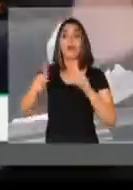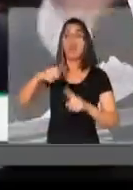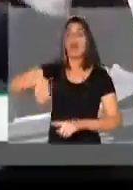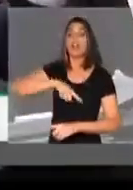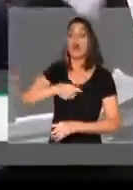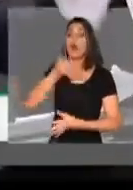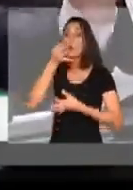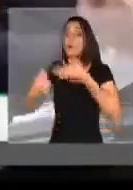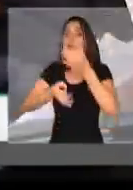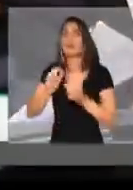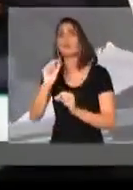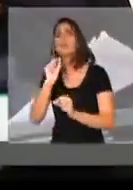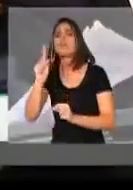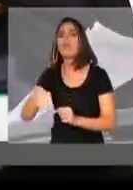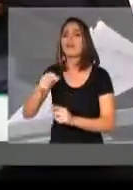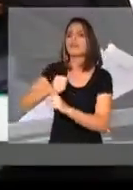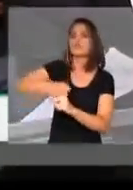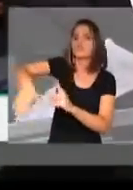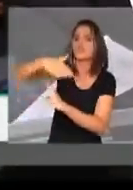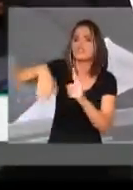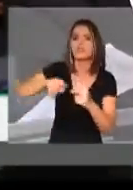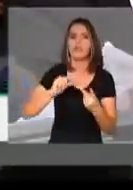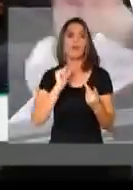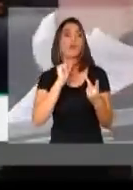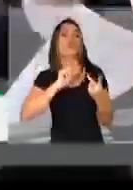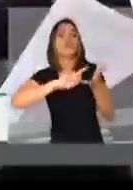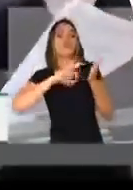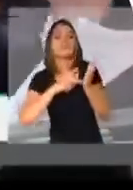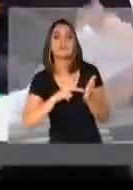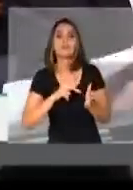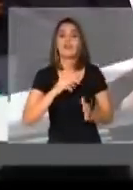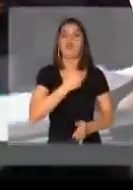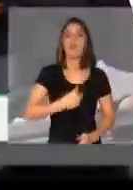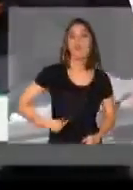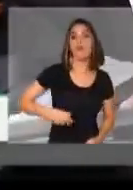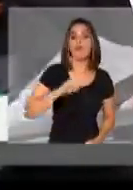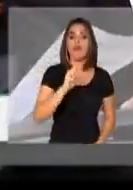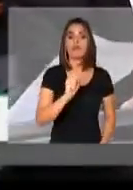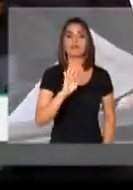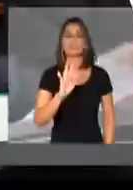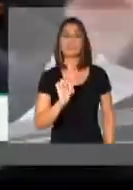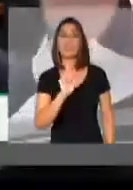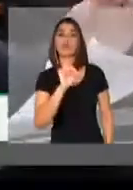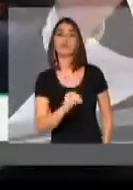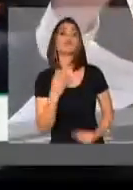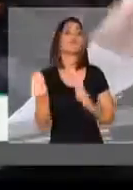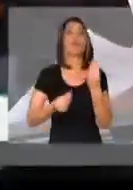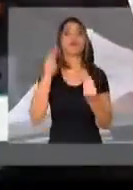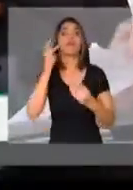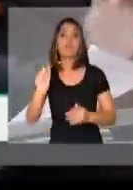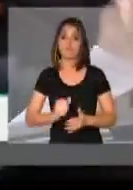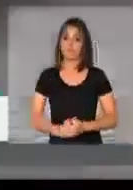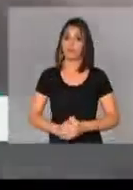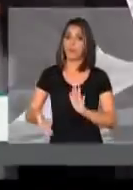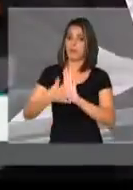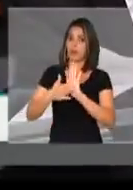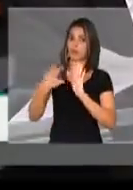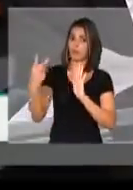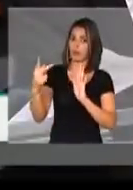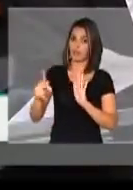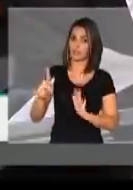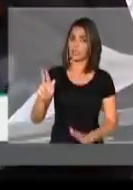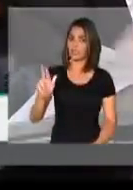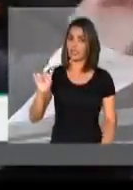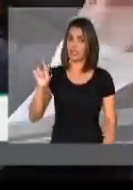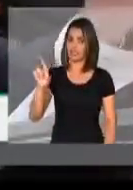sociedade? Qual é a nossa concepção de Estado? Para que que a gente acha que serve Estado? A proposta do Guedes de